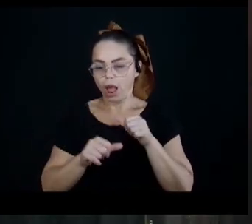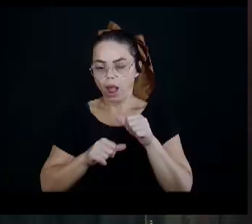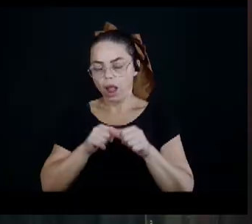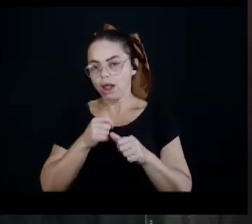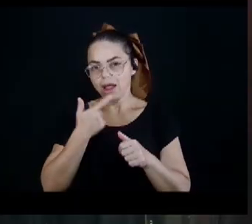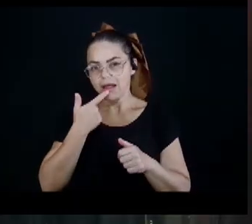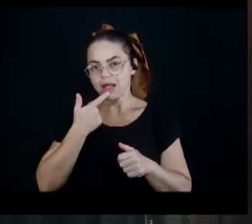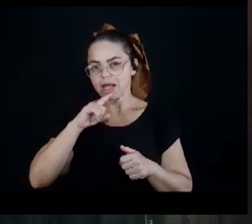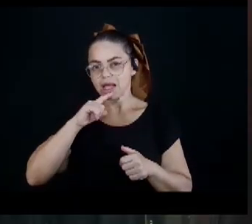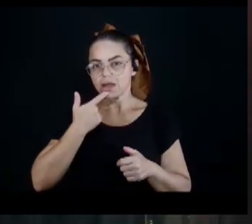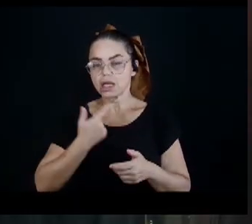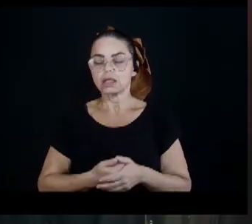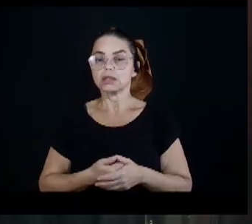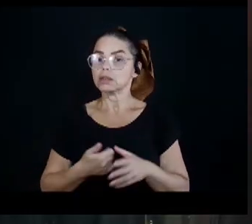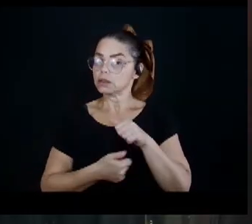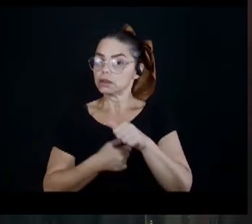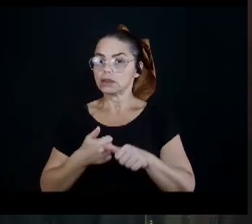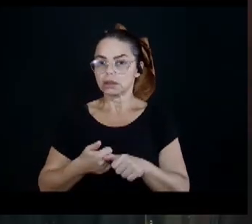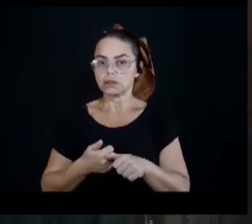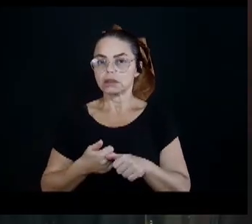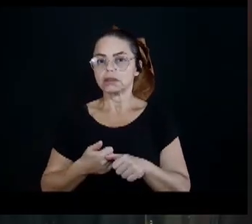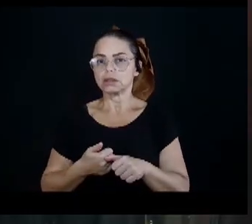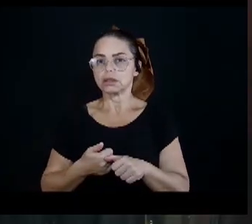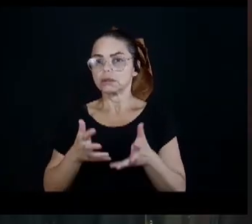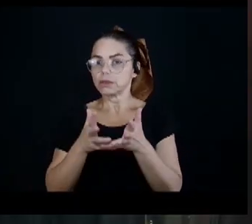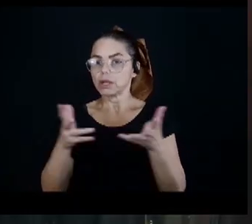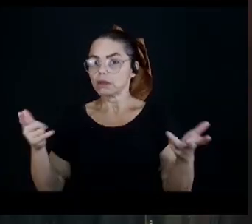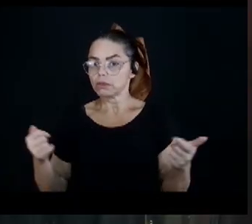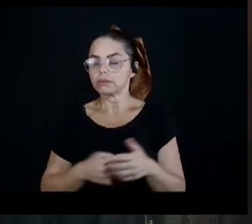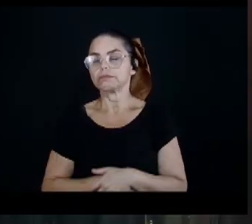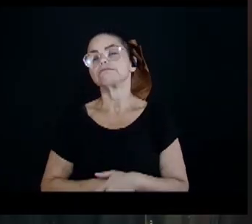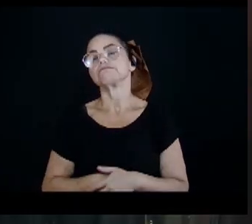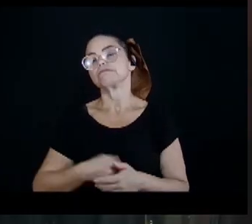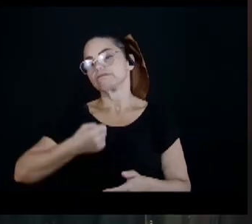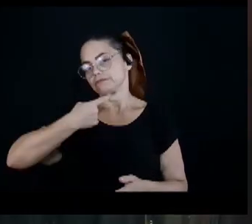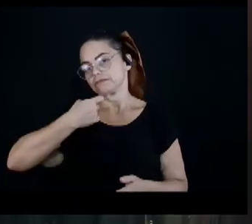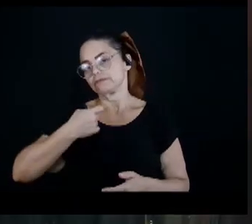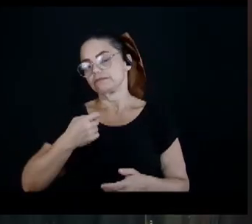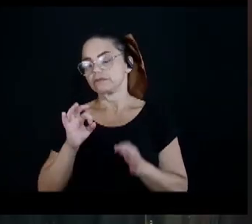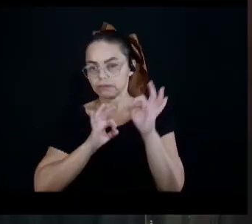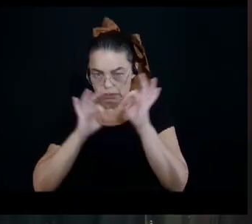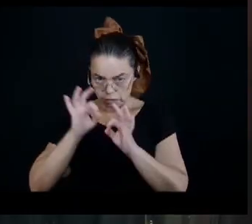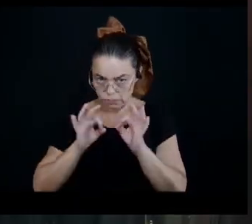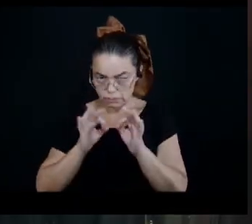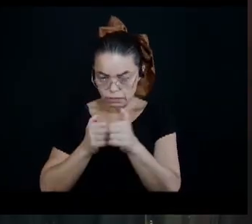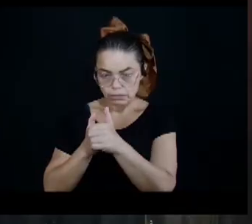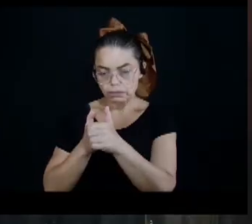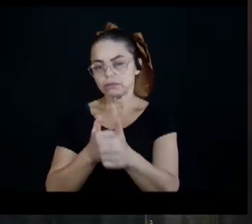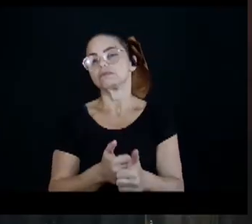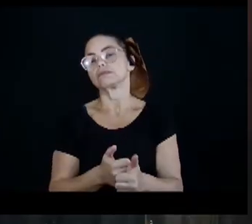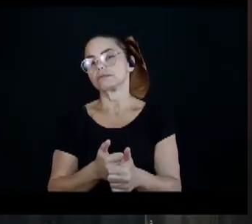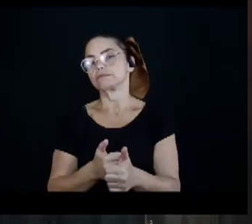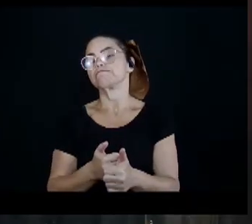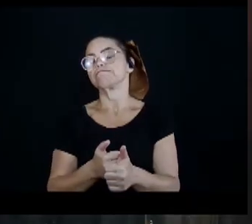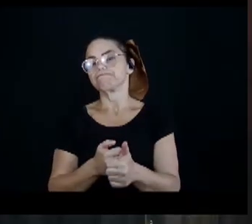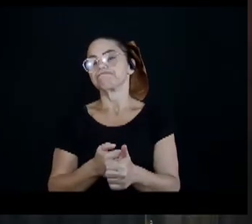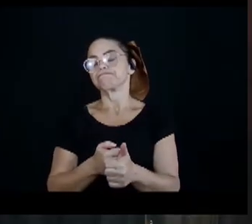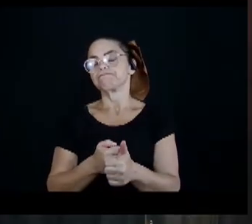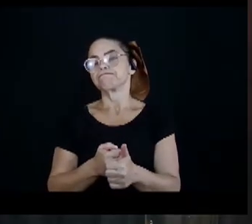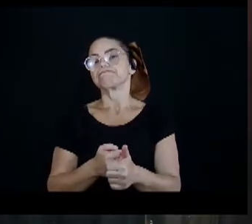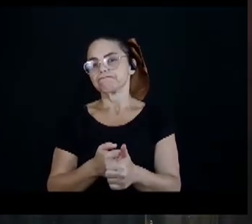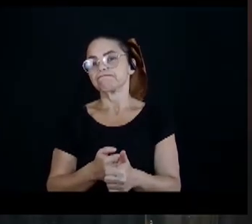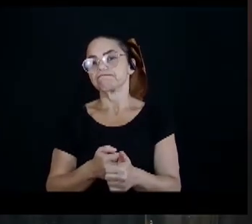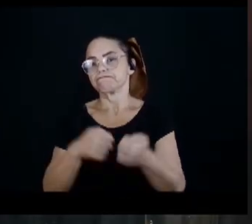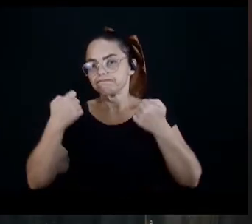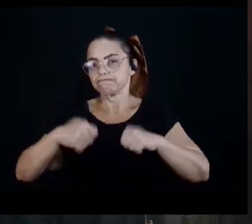para funcionar, ele é excelente. Mas a gente está preparado para acompanhar isso tudo, né? Então, a gente precisa realmente